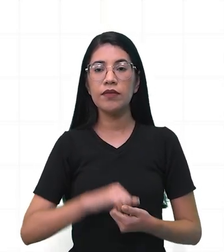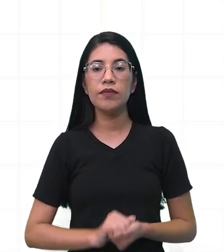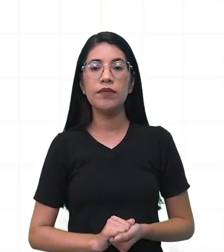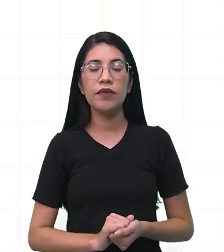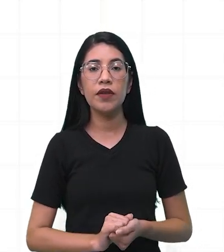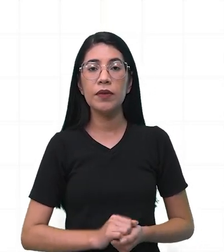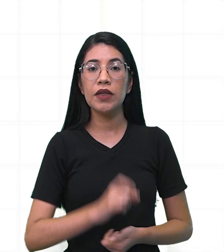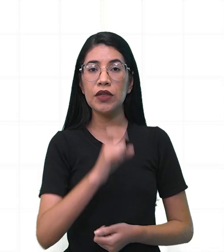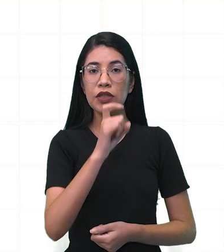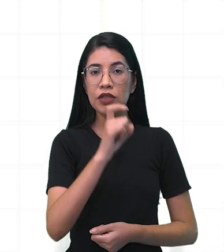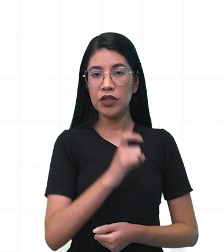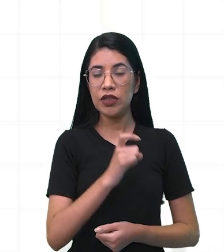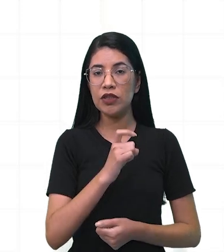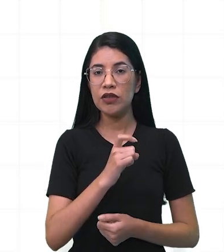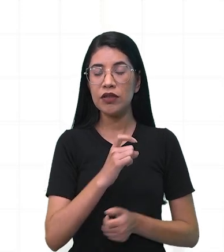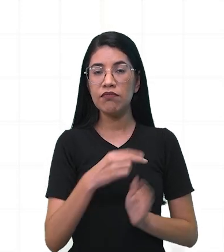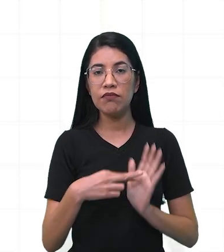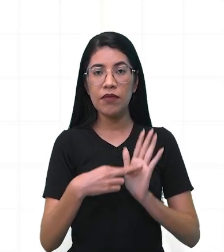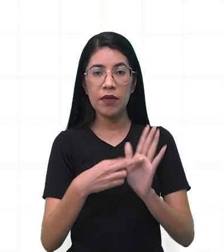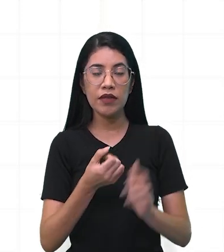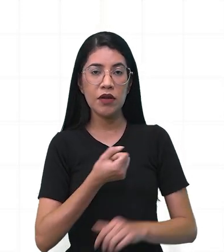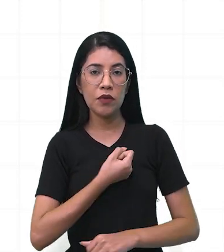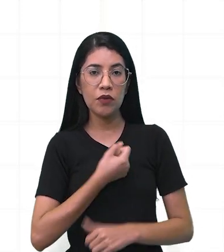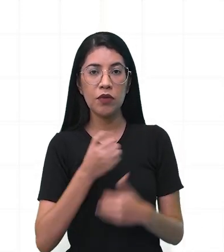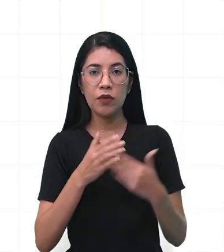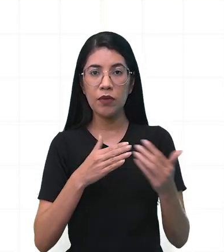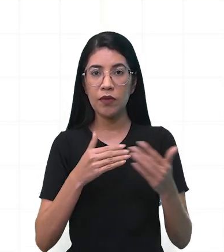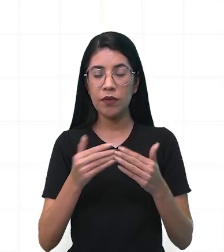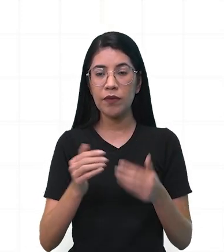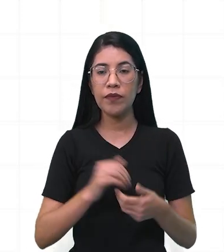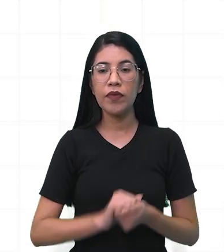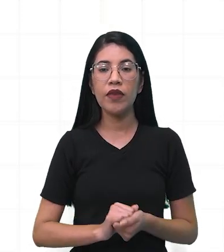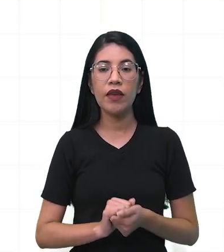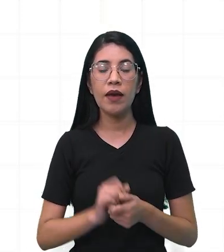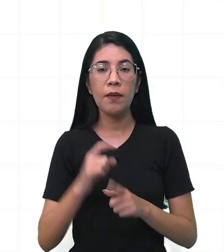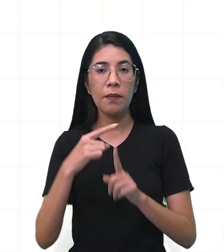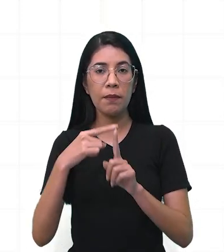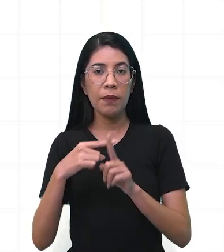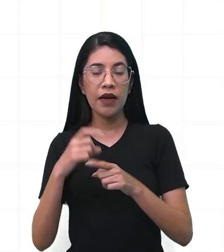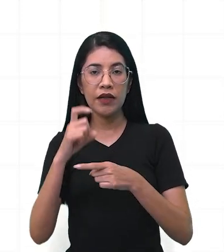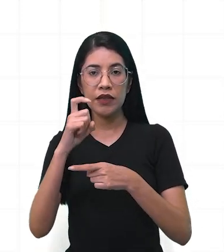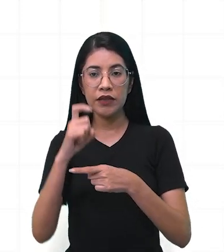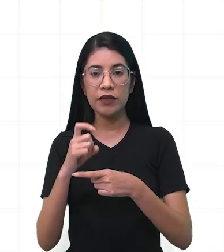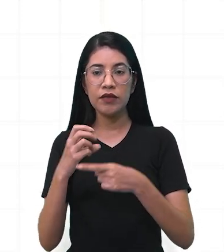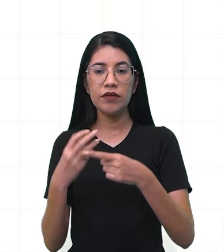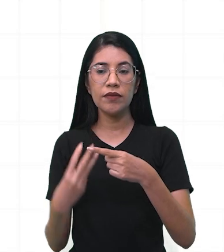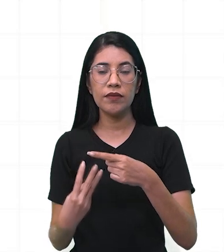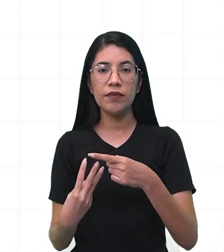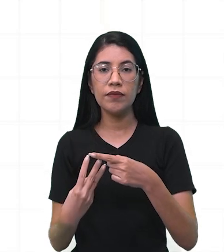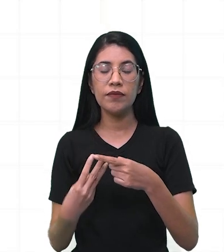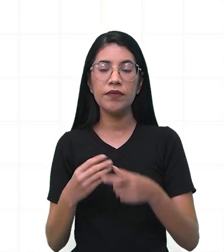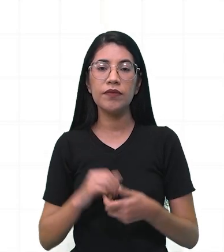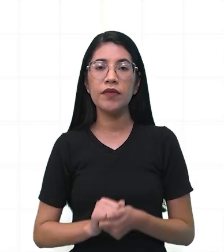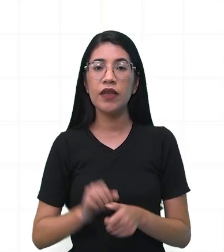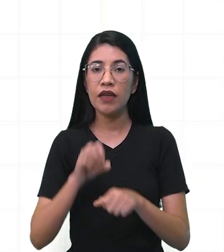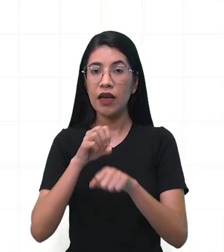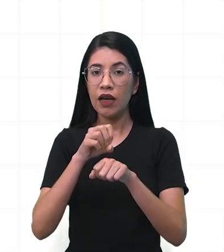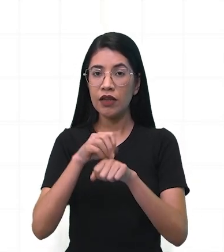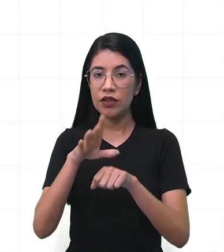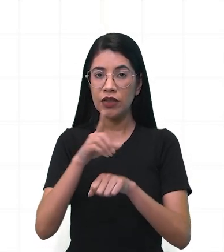ou seja, um número, x mais x sobre 3. Um número mais, vamos lá, a dica